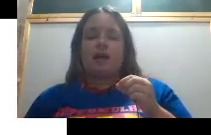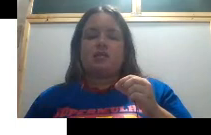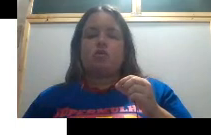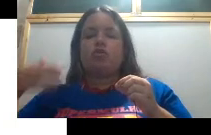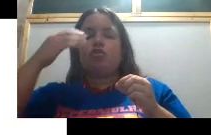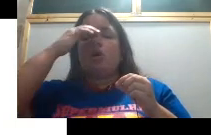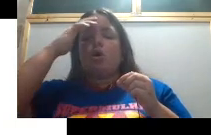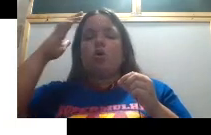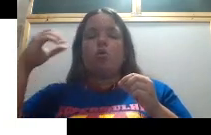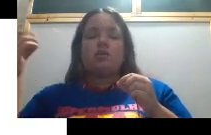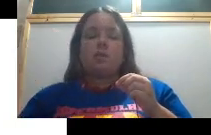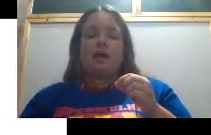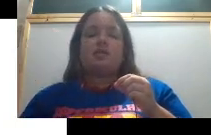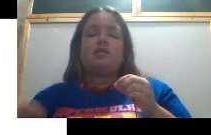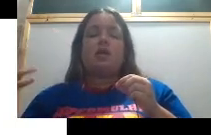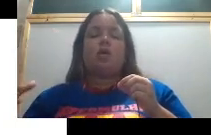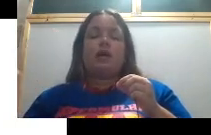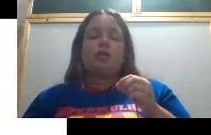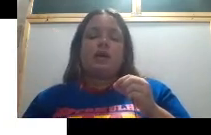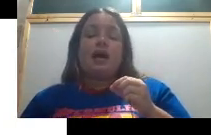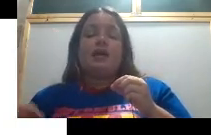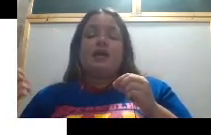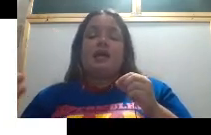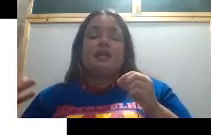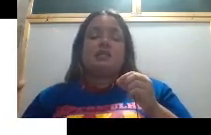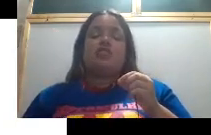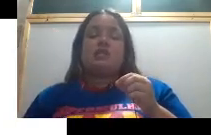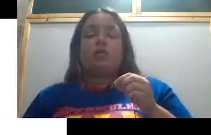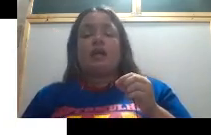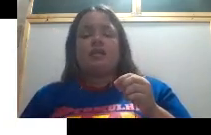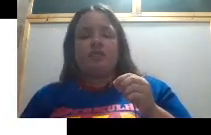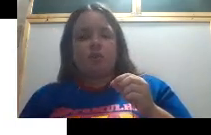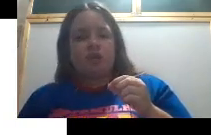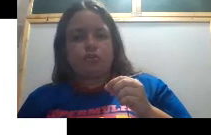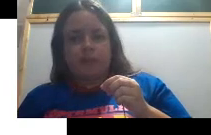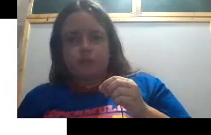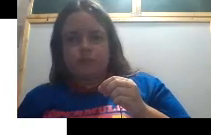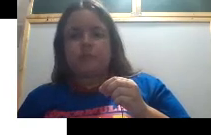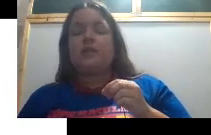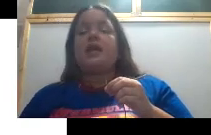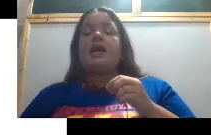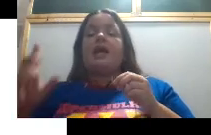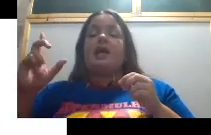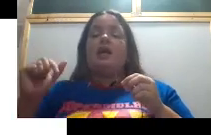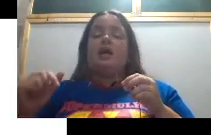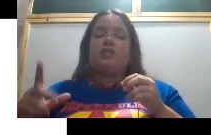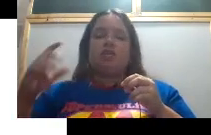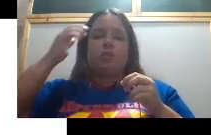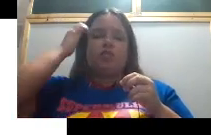aula de toras embarcações ruas e praças e em qualquer lugar em que lhe seja assegurado o devido respeito